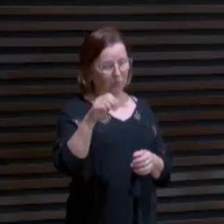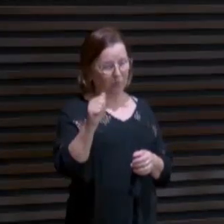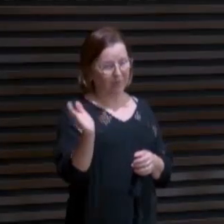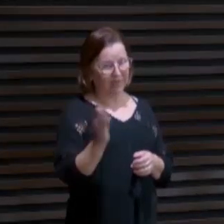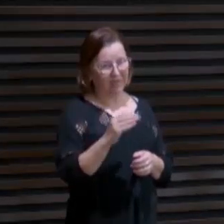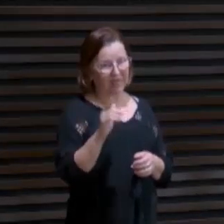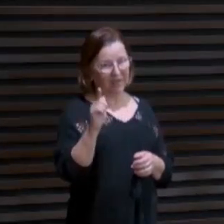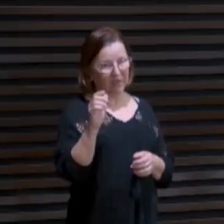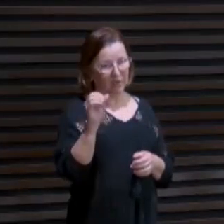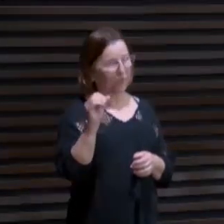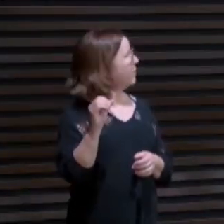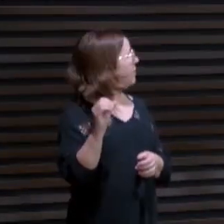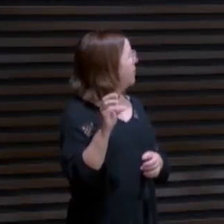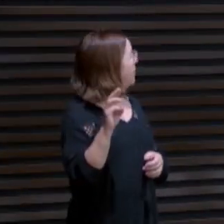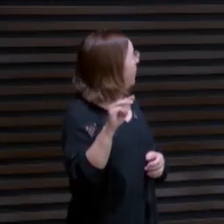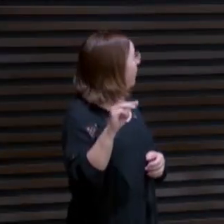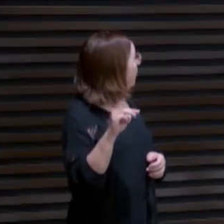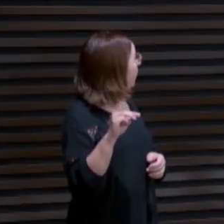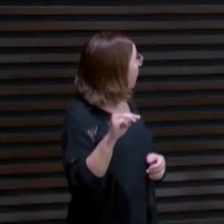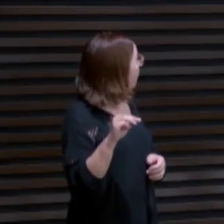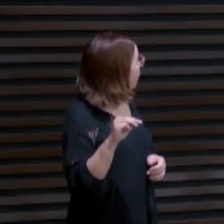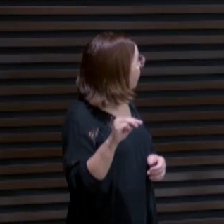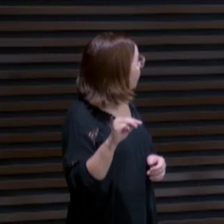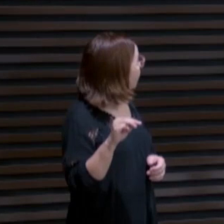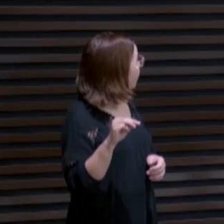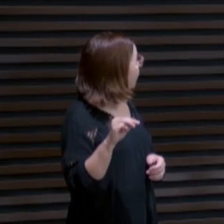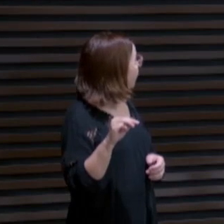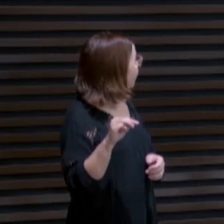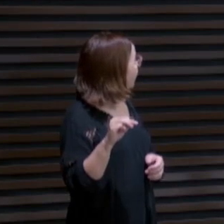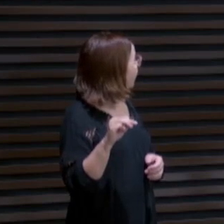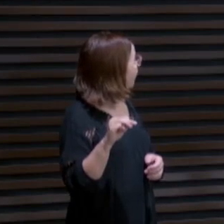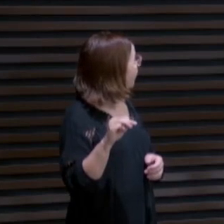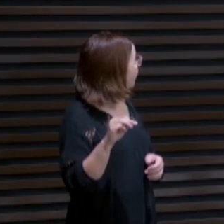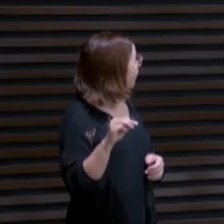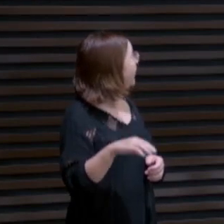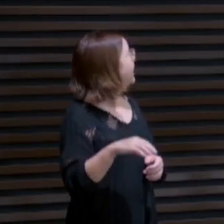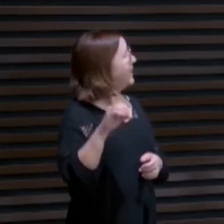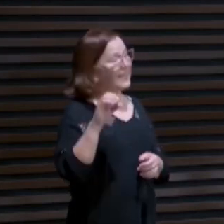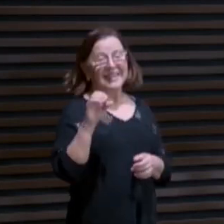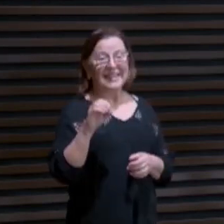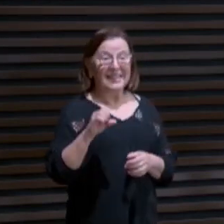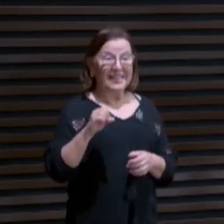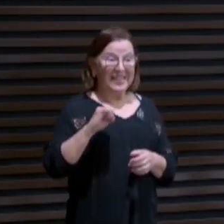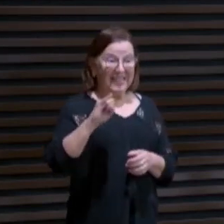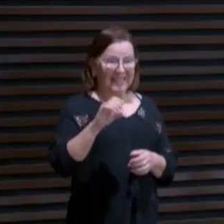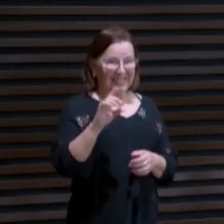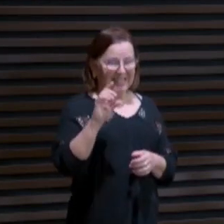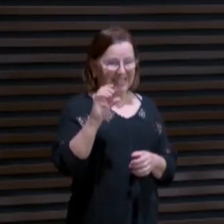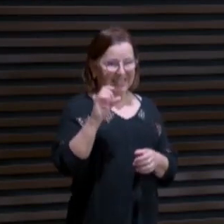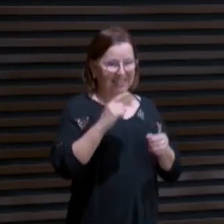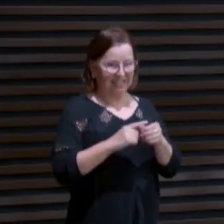hoje. Eu vou só corrigir aí a sua pontuação, que você fez uma pontuação como